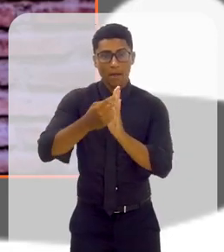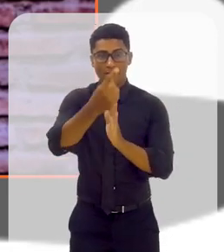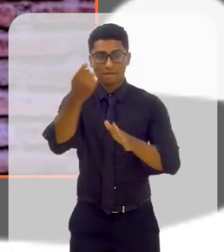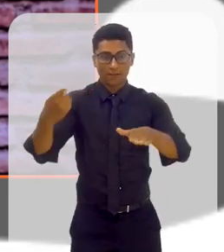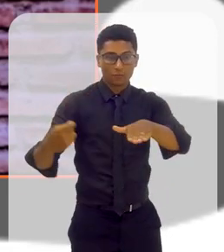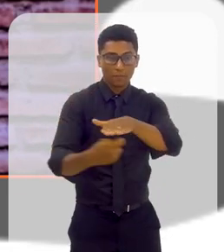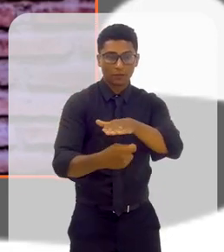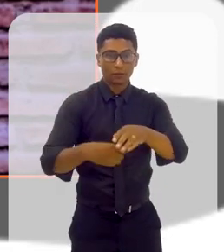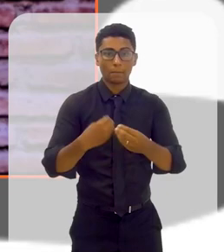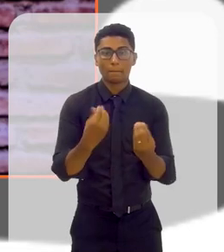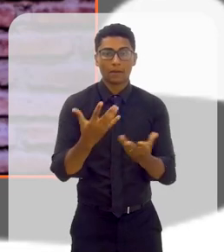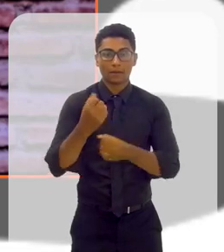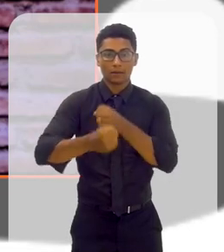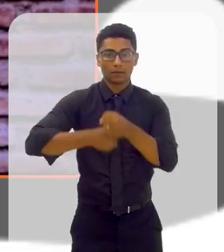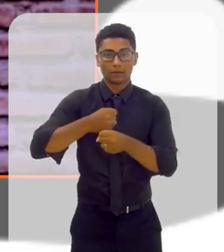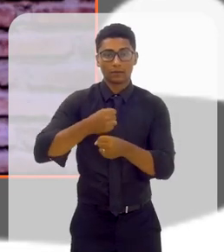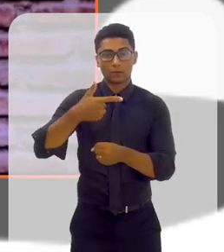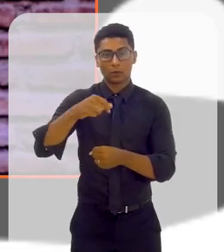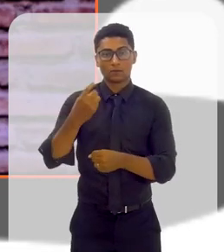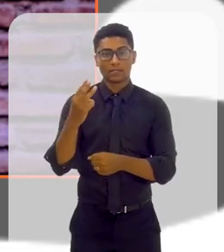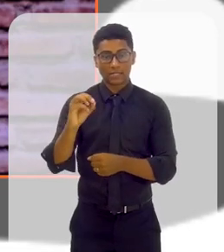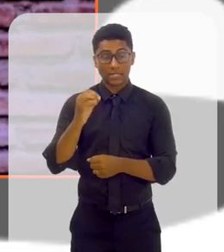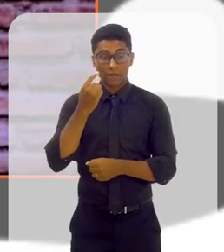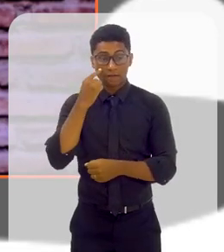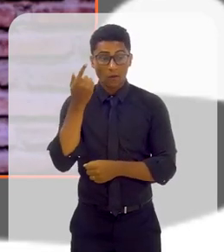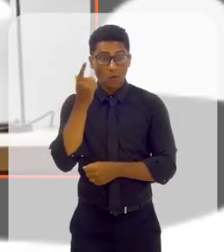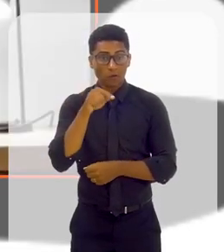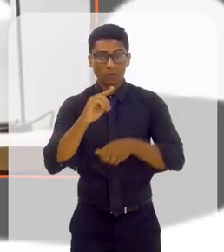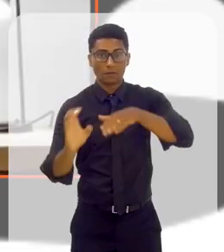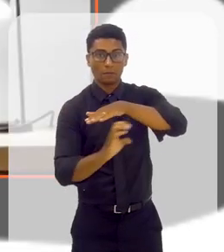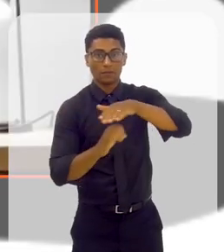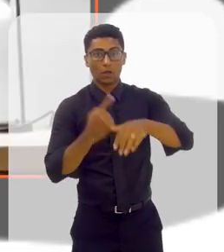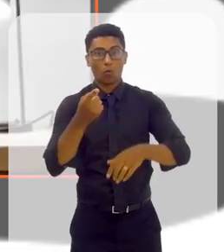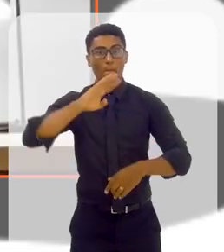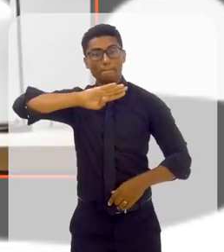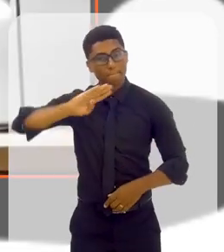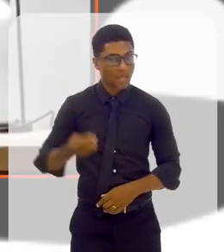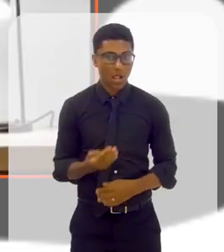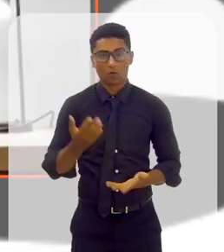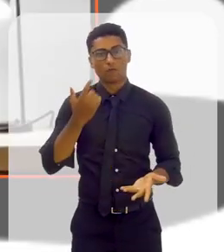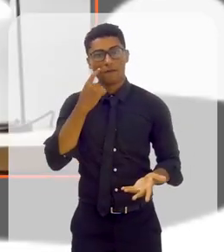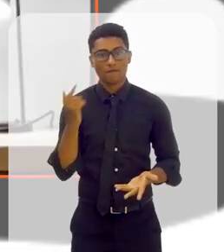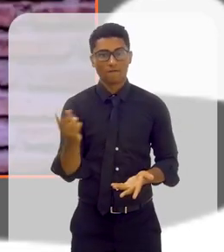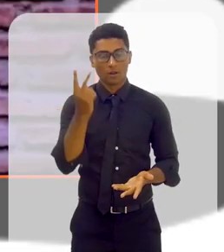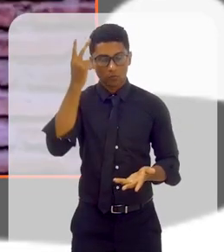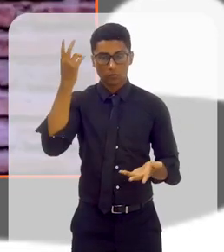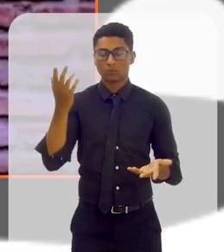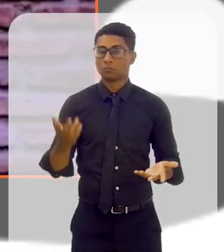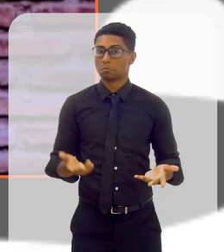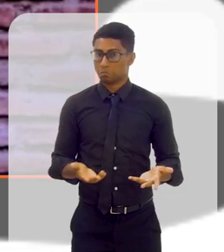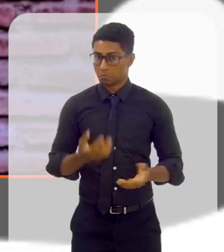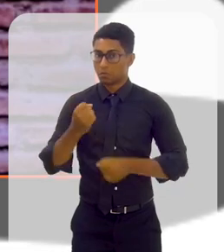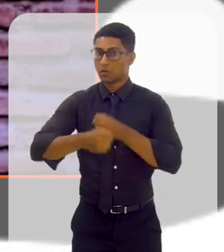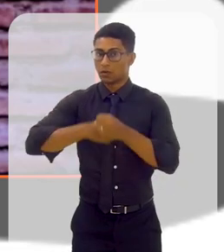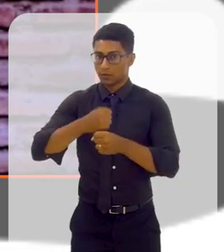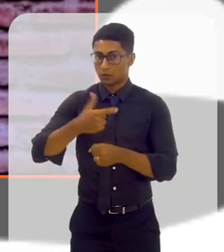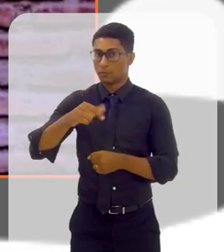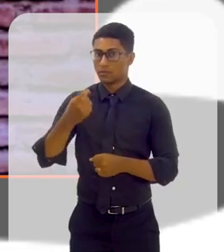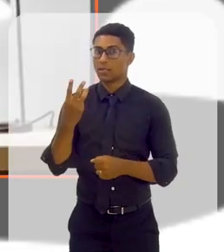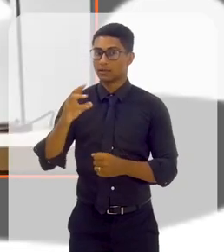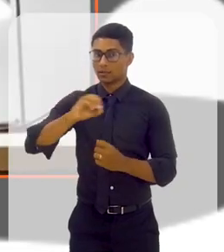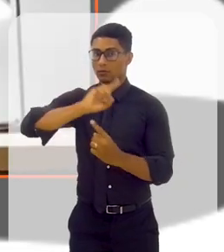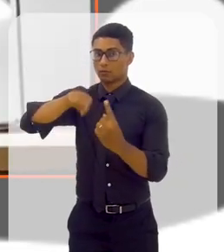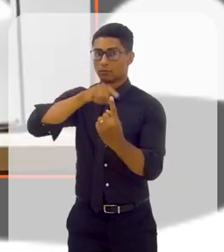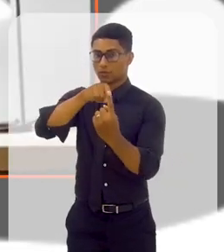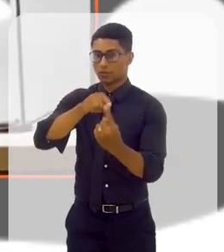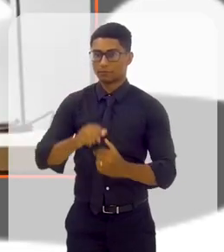2030 ela chegue a uma empresa no valor de 1 bilhão de mercado. Nossa, 1 bilhão? Em 2030 é o nosso alvo. Vocês